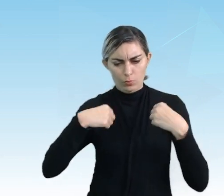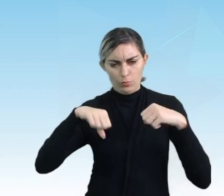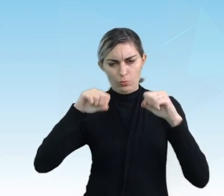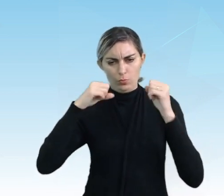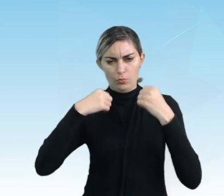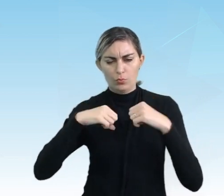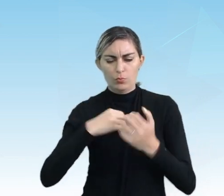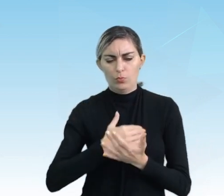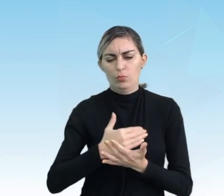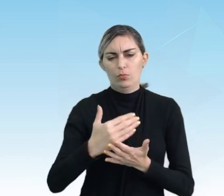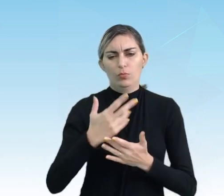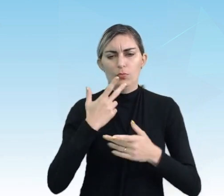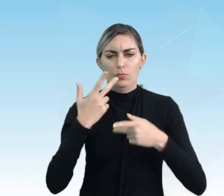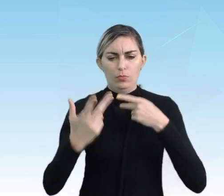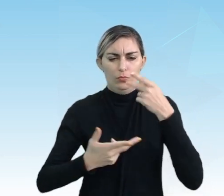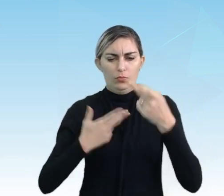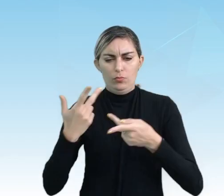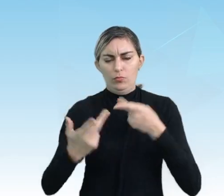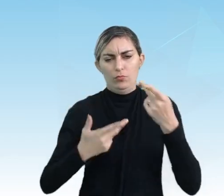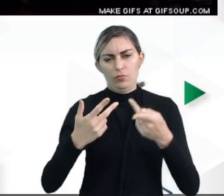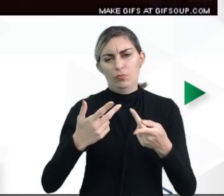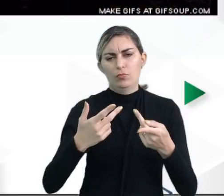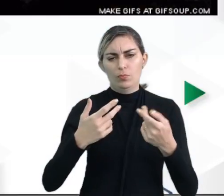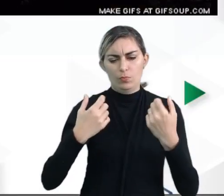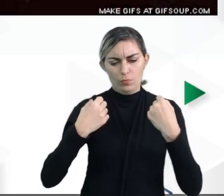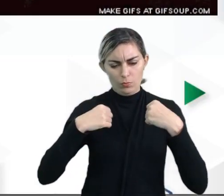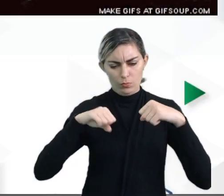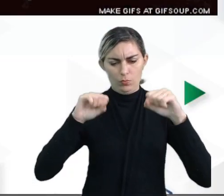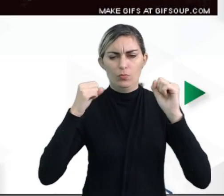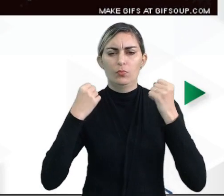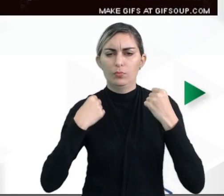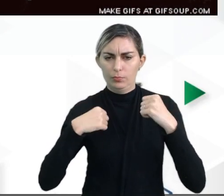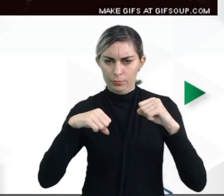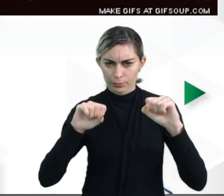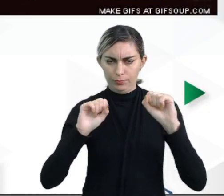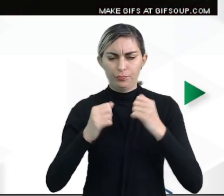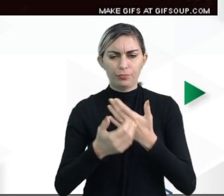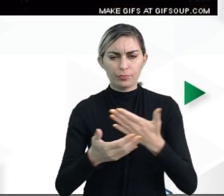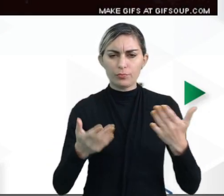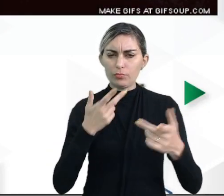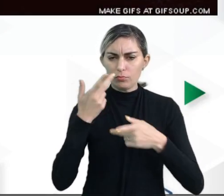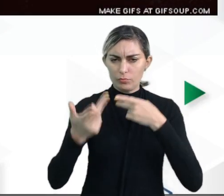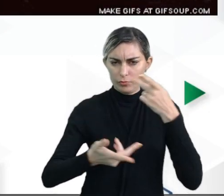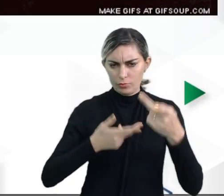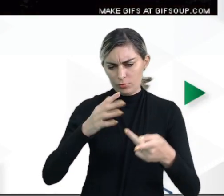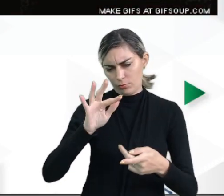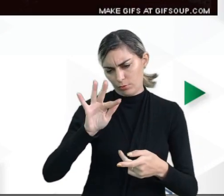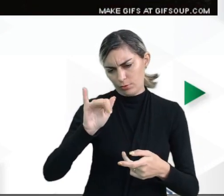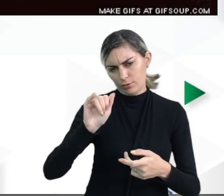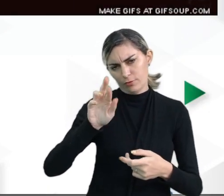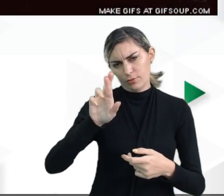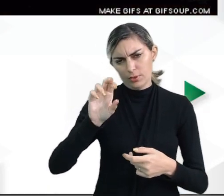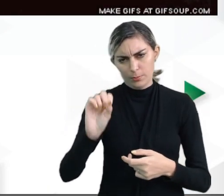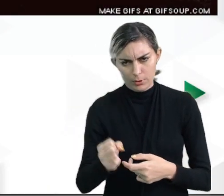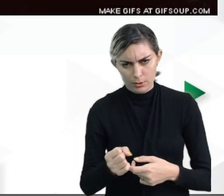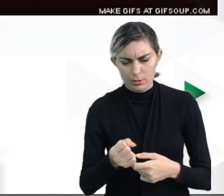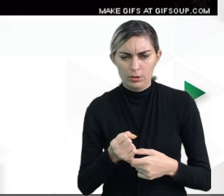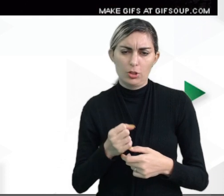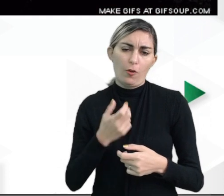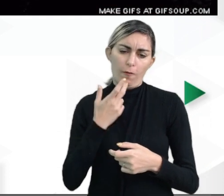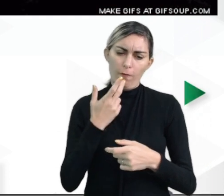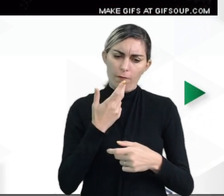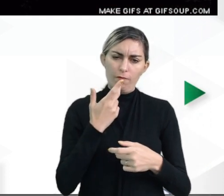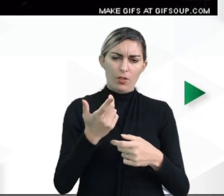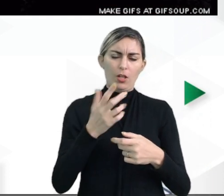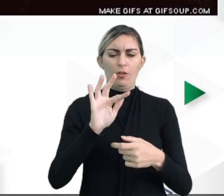bora começar a falar dos feixes musculares. Aí a gente fala das fibras musculares. Quando se